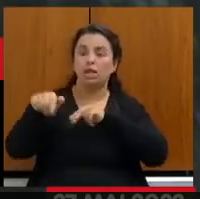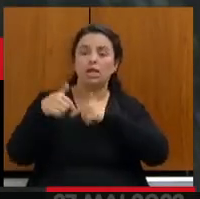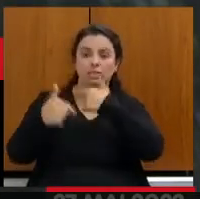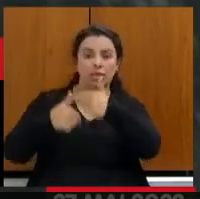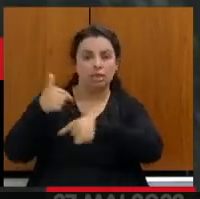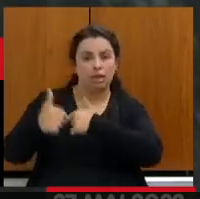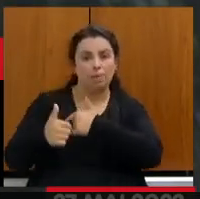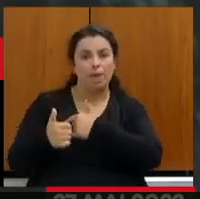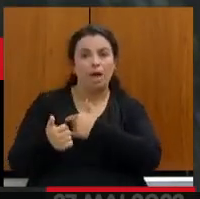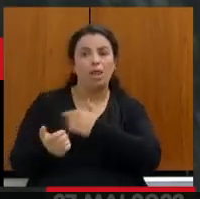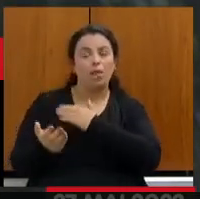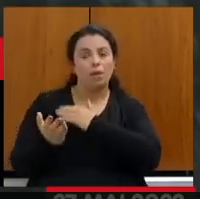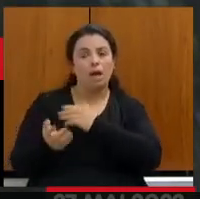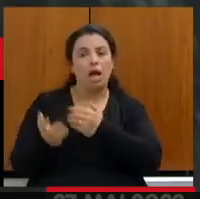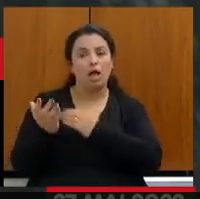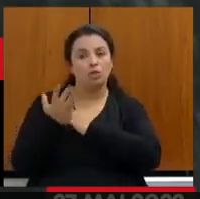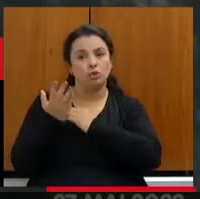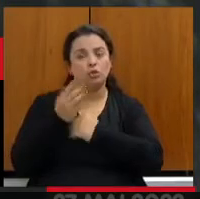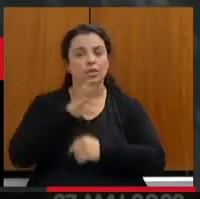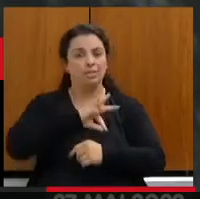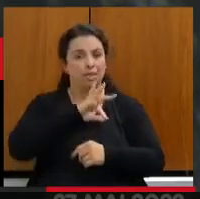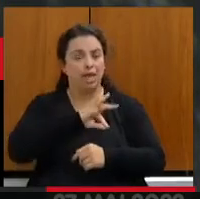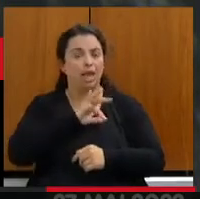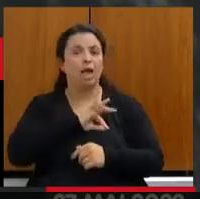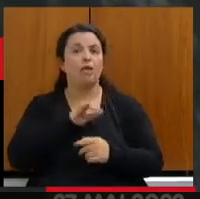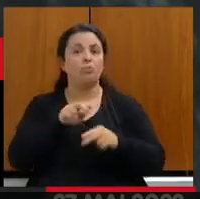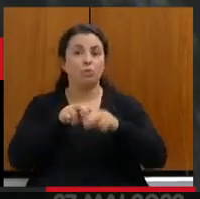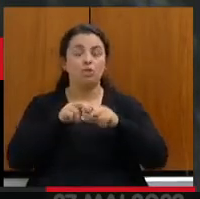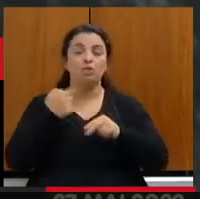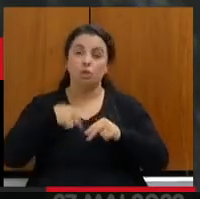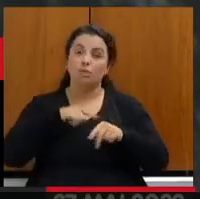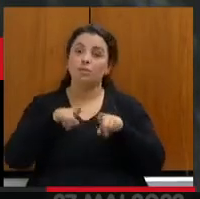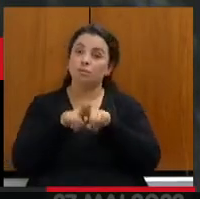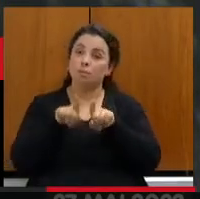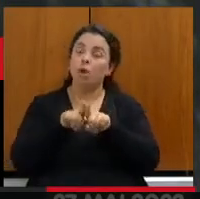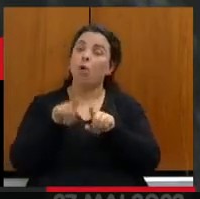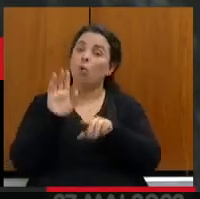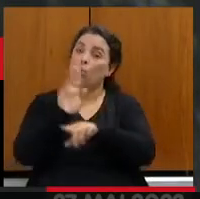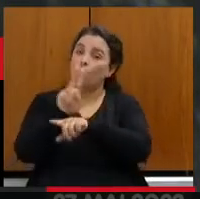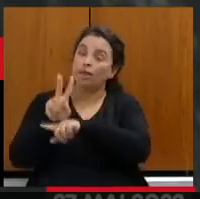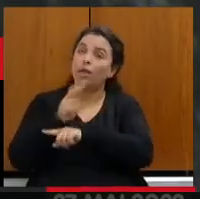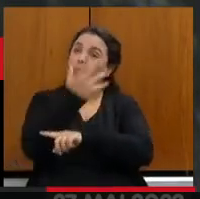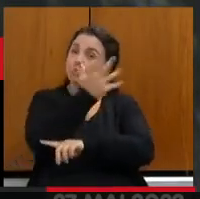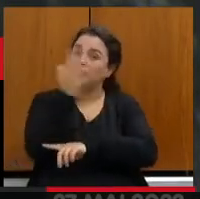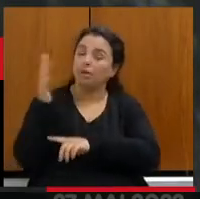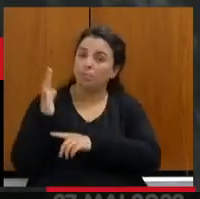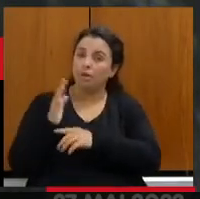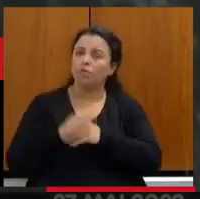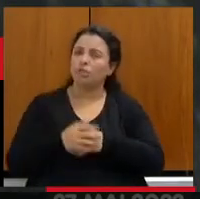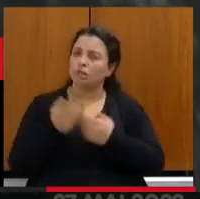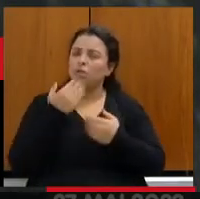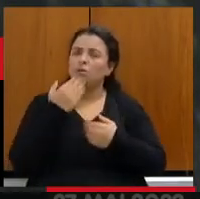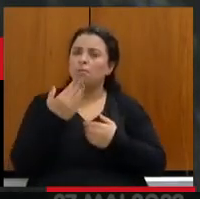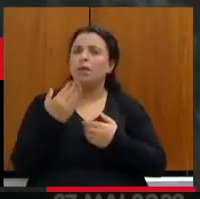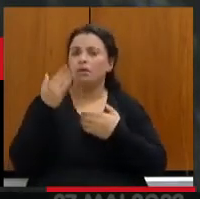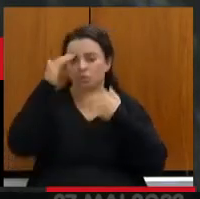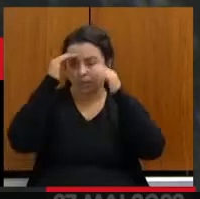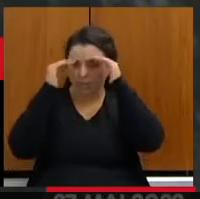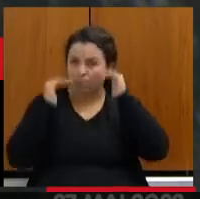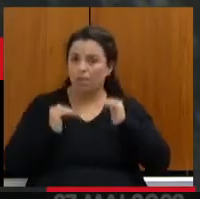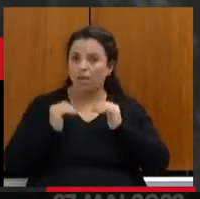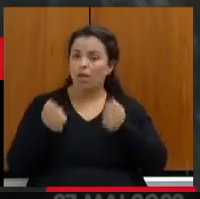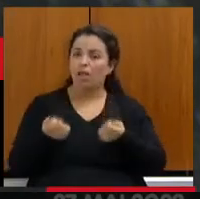e nós cuidamos do meio ambiente onde todos nós estamos Então o que a gente pede aqui realmente eu respeito né e a valorização